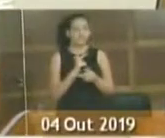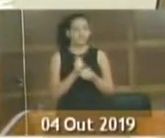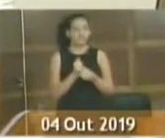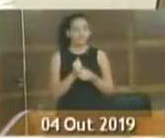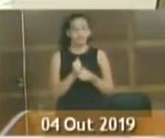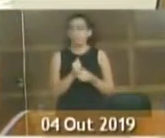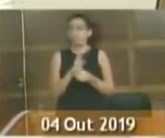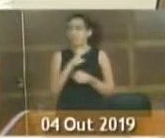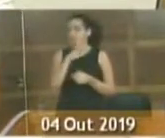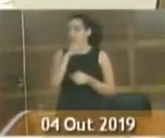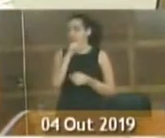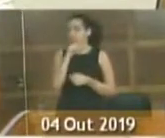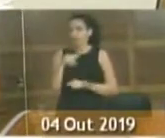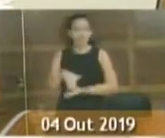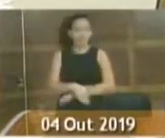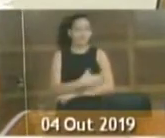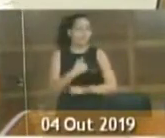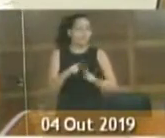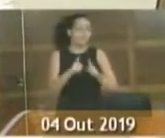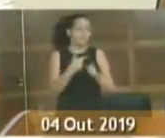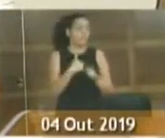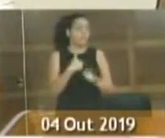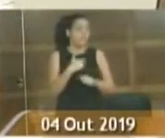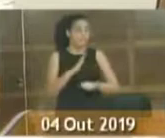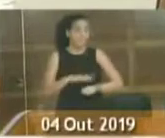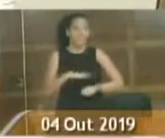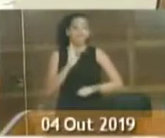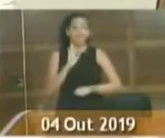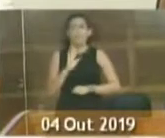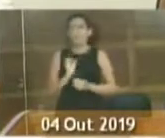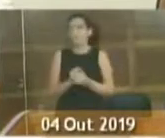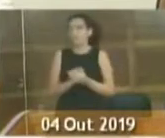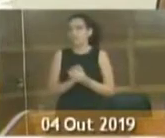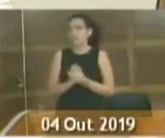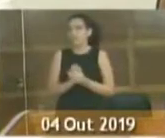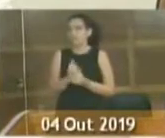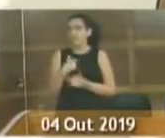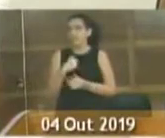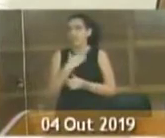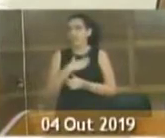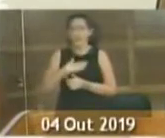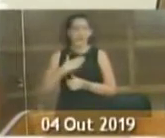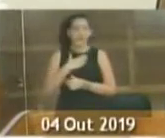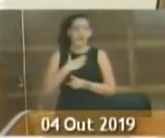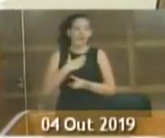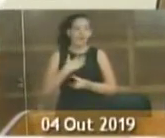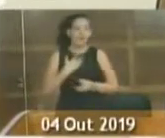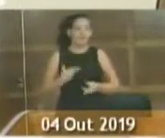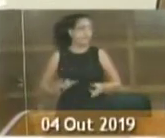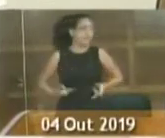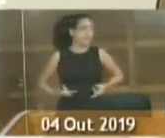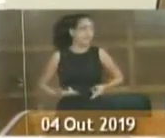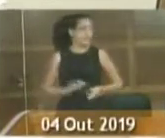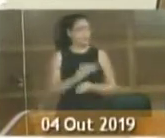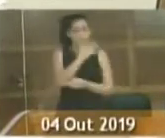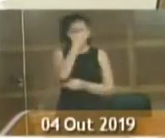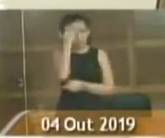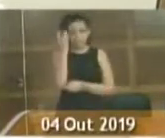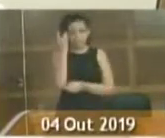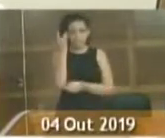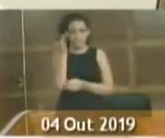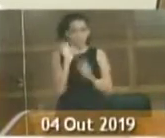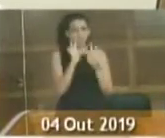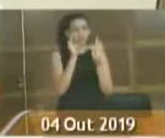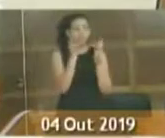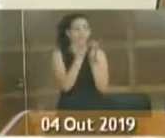de rua. Mas eu vou um pouquinho mais além, gostaria que tivesse a castração para as pessoas, as famílias